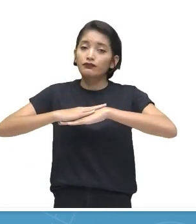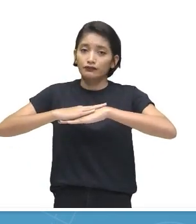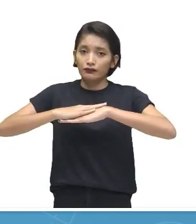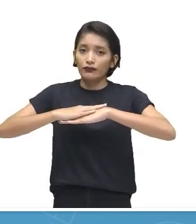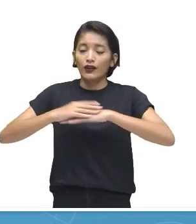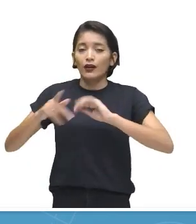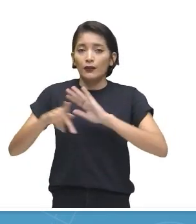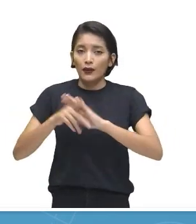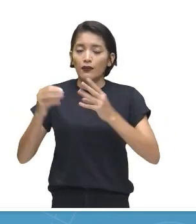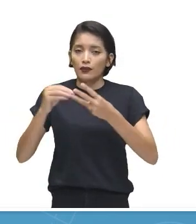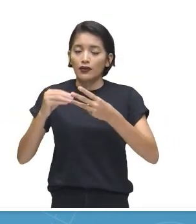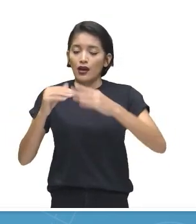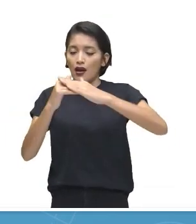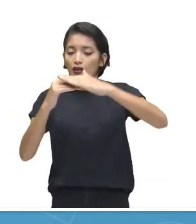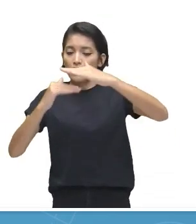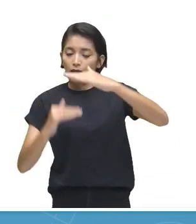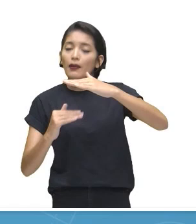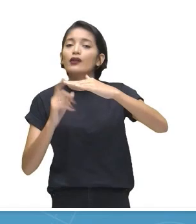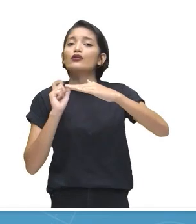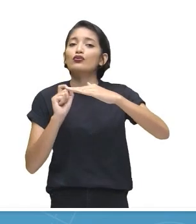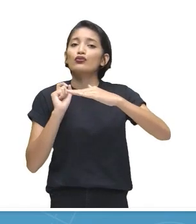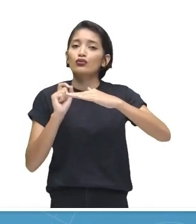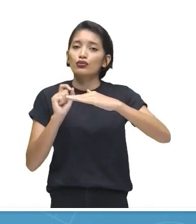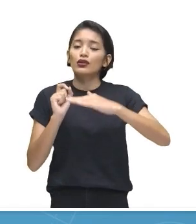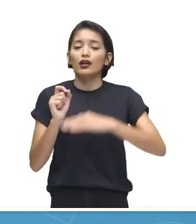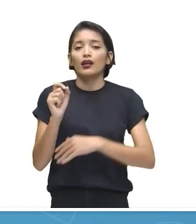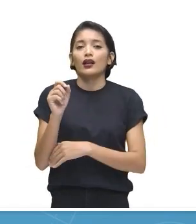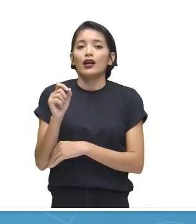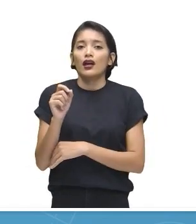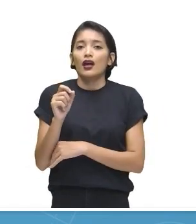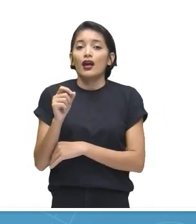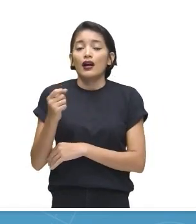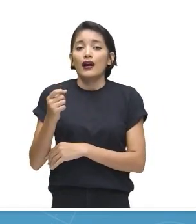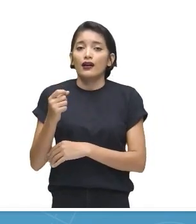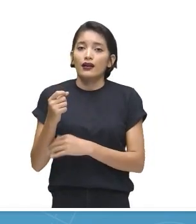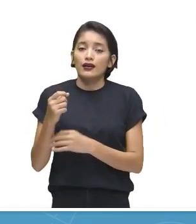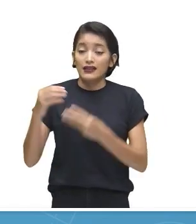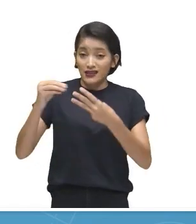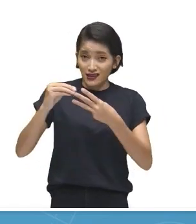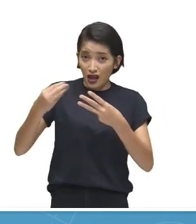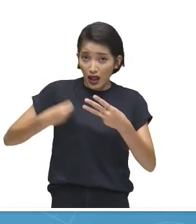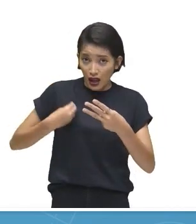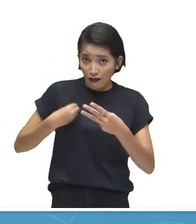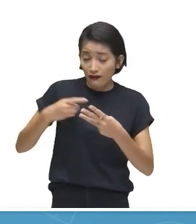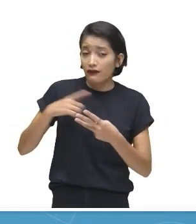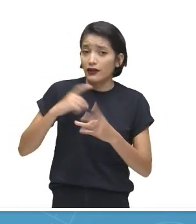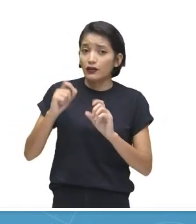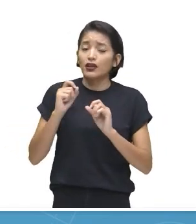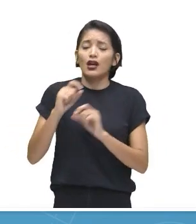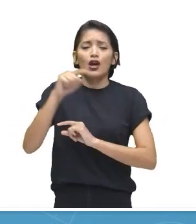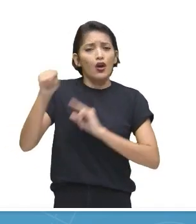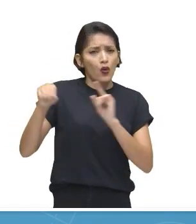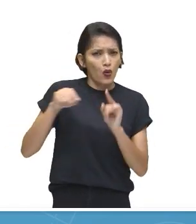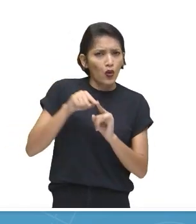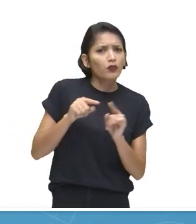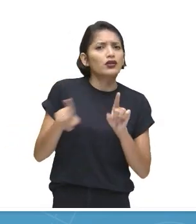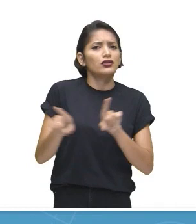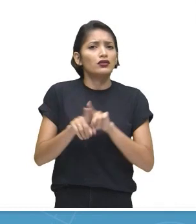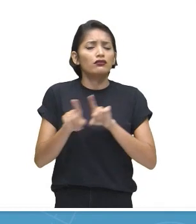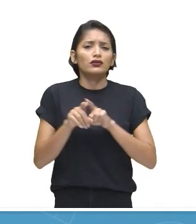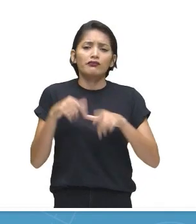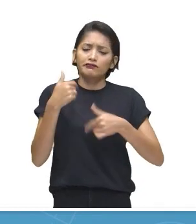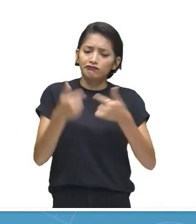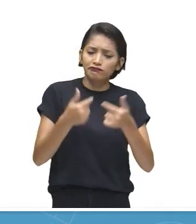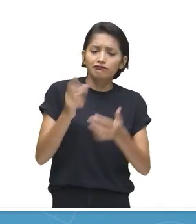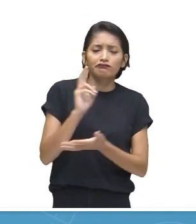células mortas. E logo abaixo, a gente vai ter a camada de células vivas, né, aquelas que ainda têm ali uma função, estão em atividade,